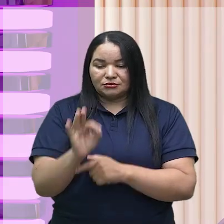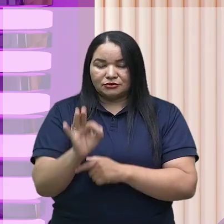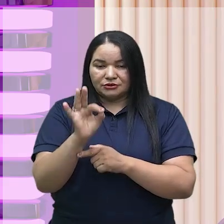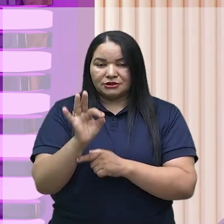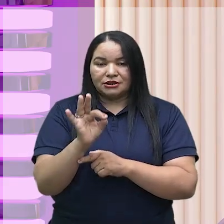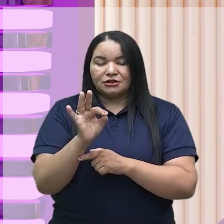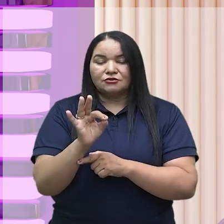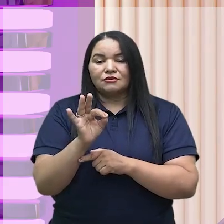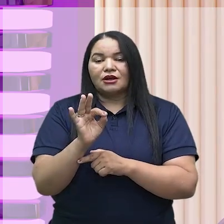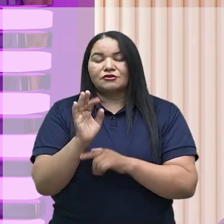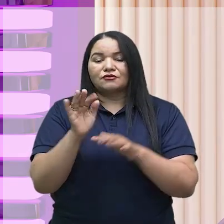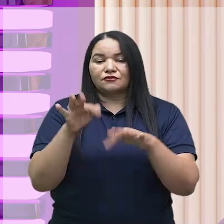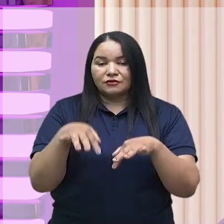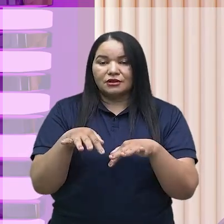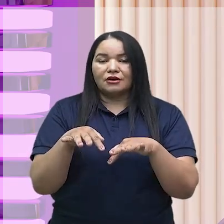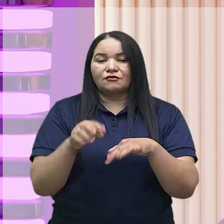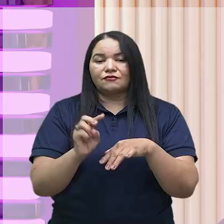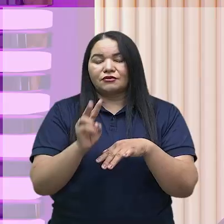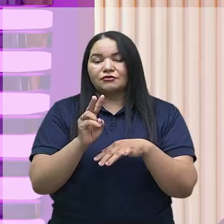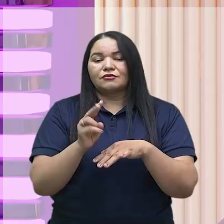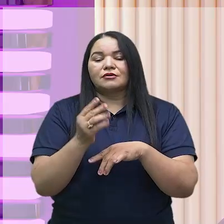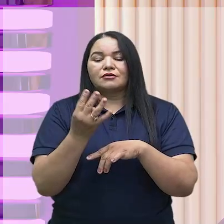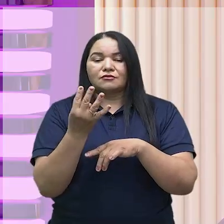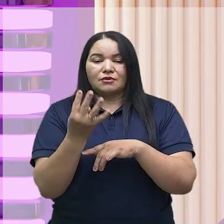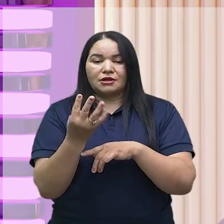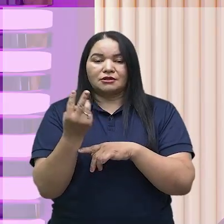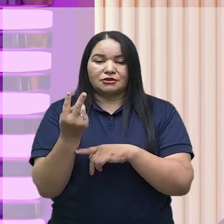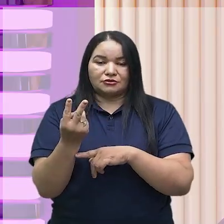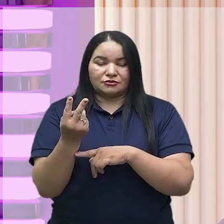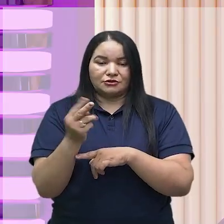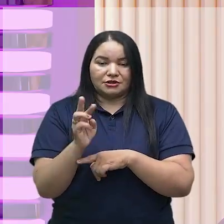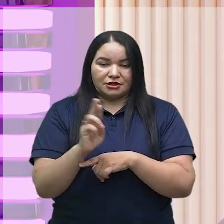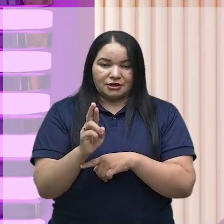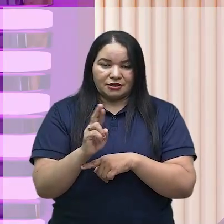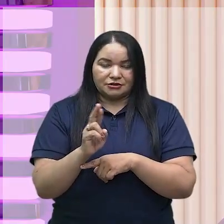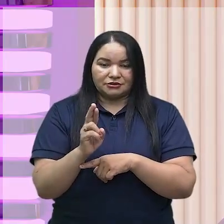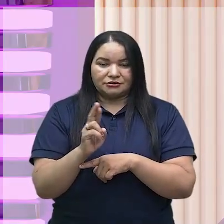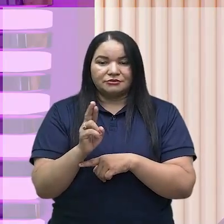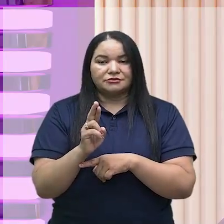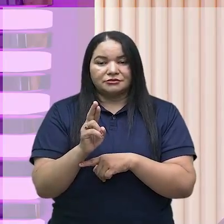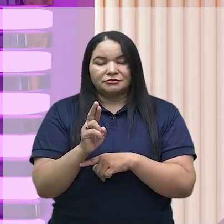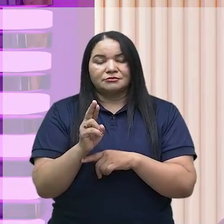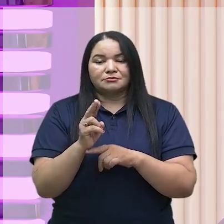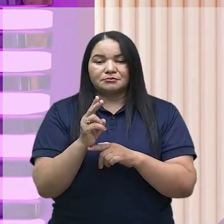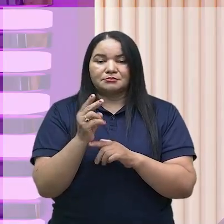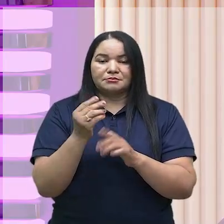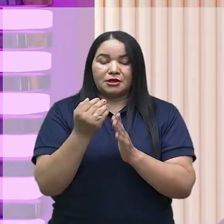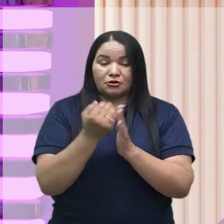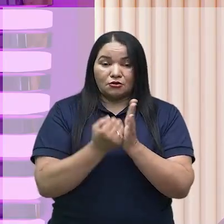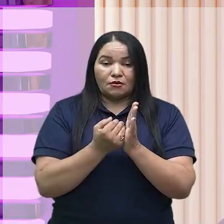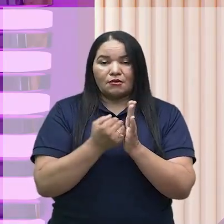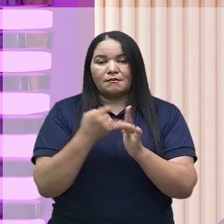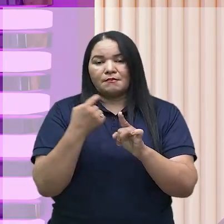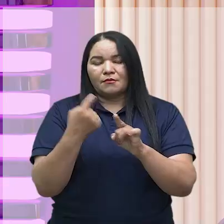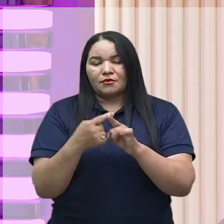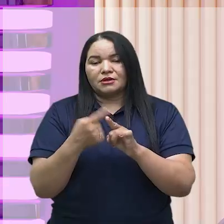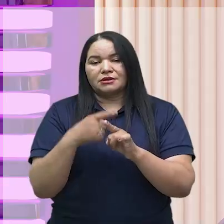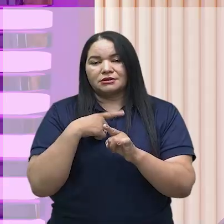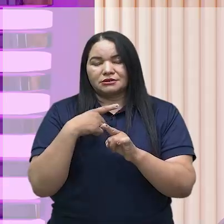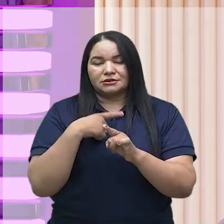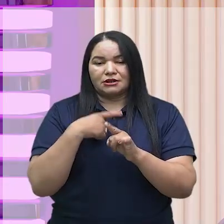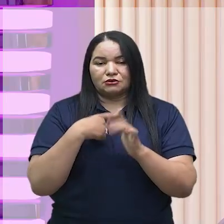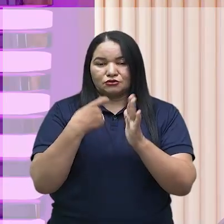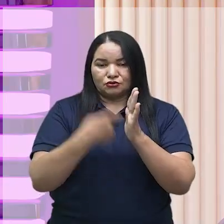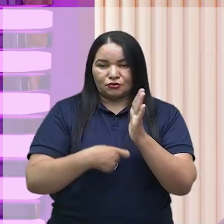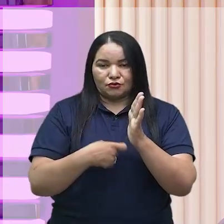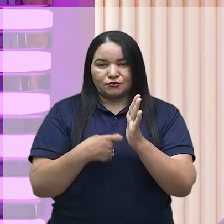de 30%, no final ele vai custar apenas R$ 42,00. Logicamente que é um valor menor, justamente porque a